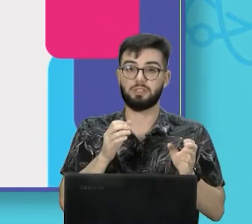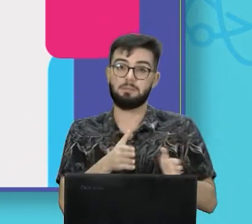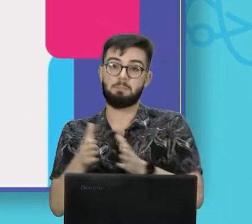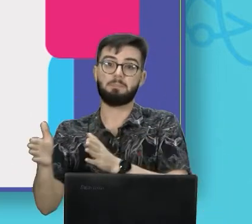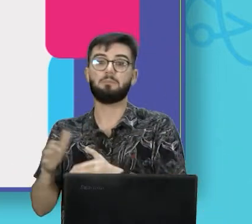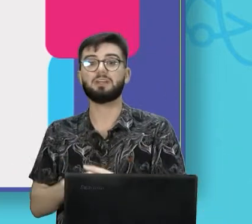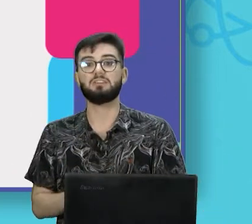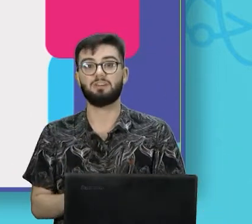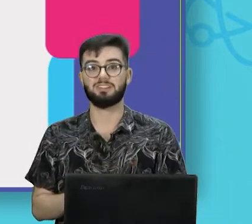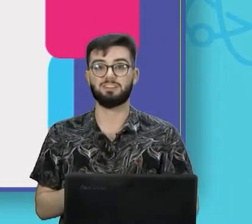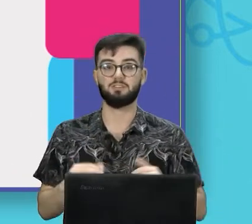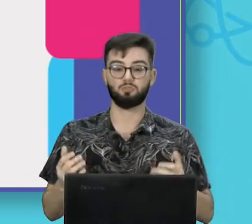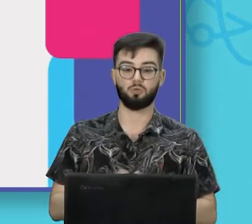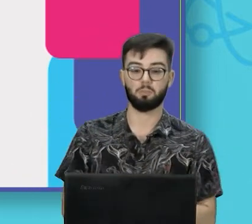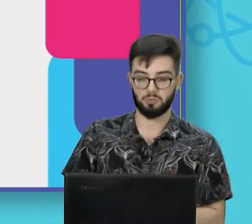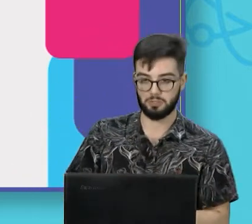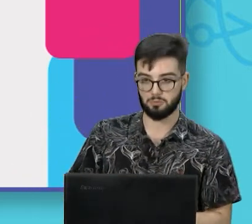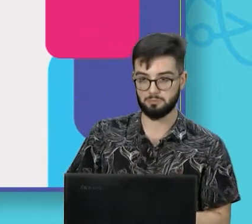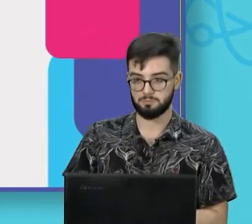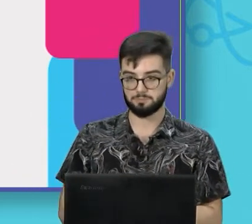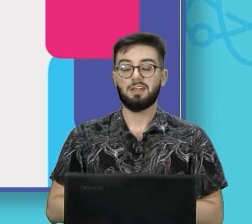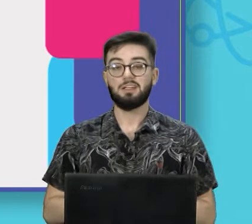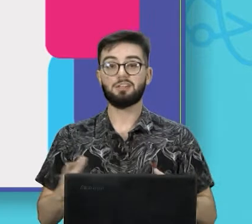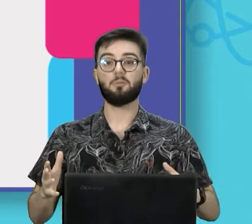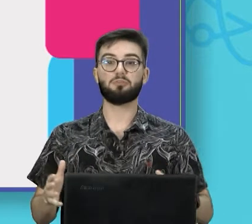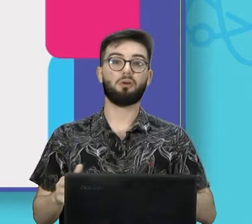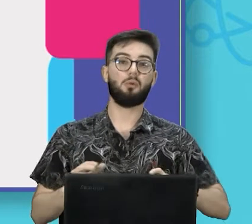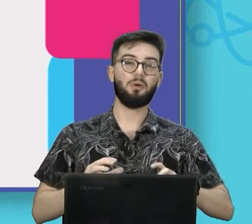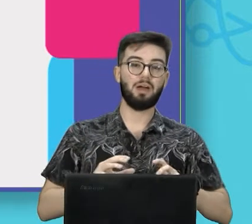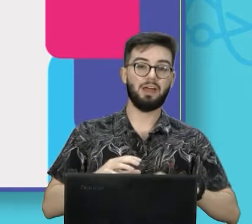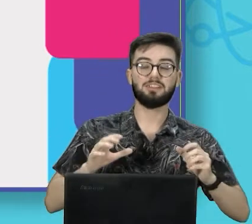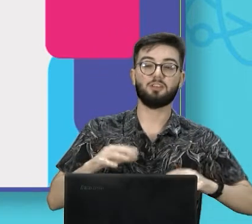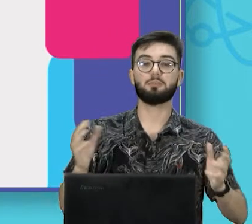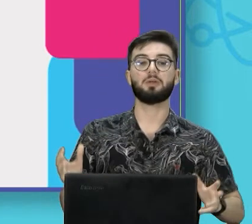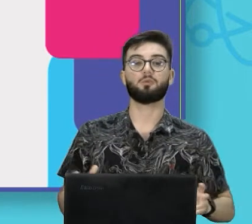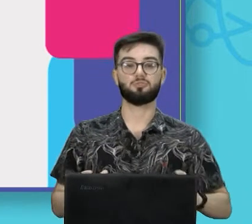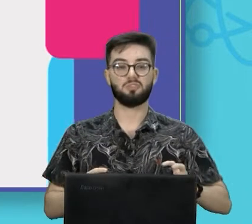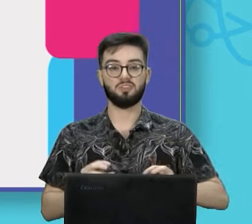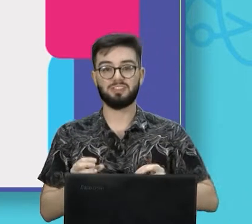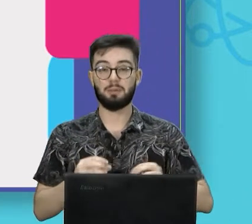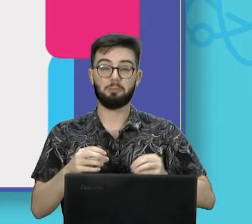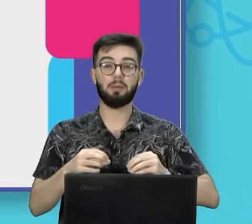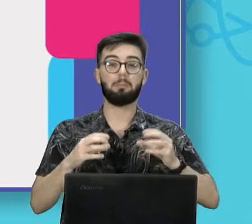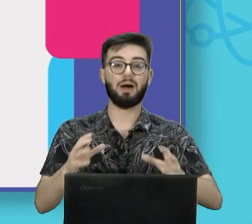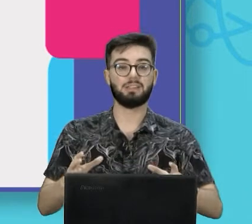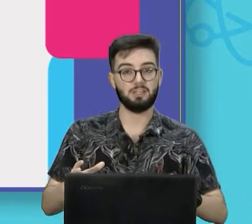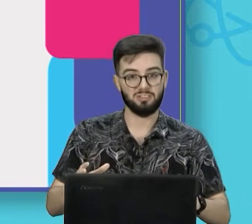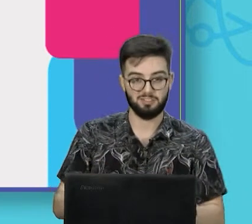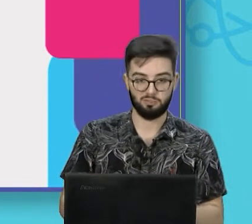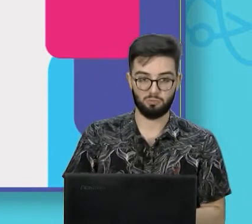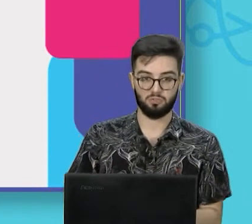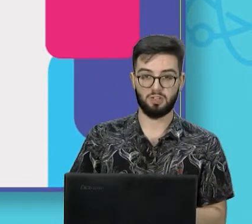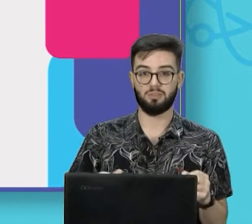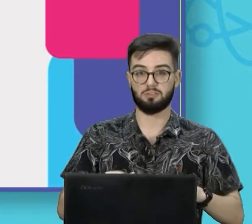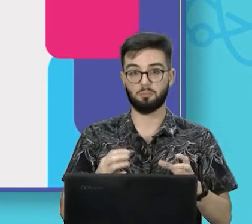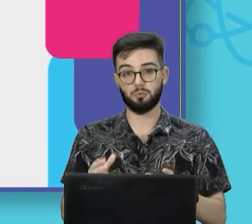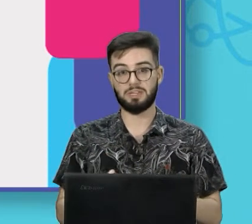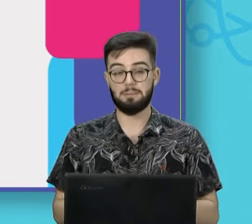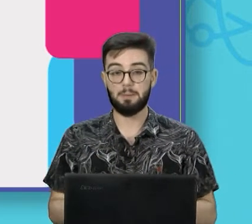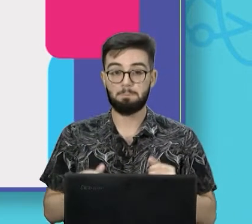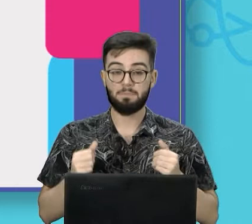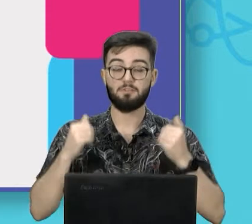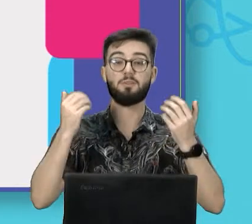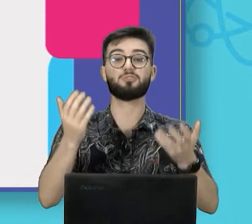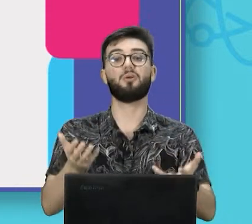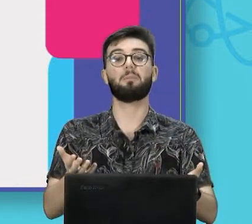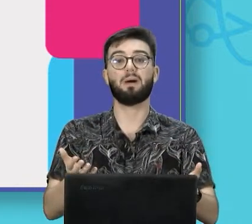perpetuar-se no poder e manta inversa ensino jogo político Então pessoal essa é a nossa poder constituição essa é a primeira parte da nossa discussão não